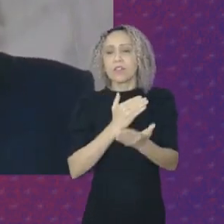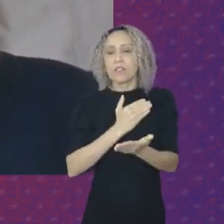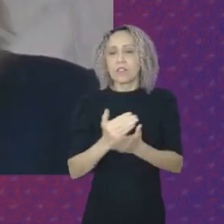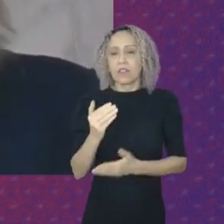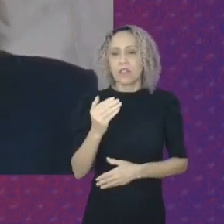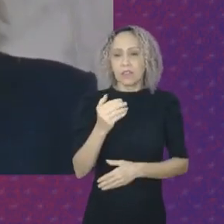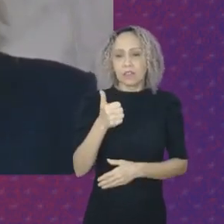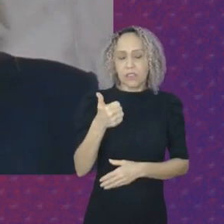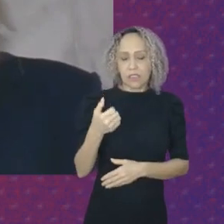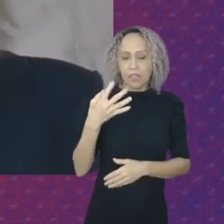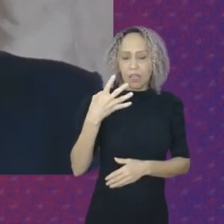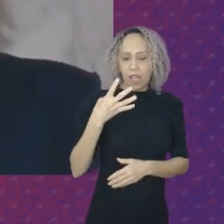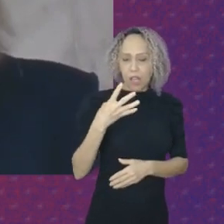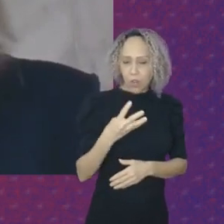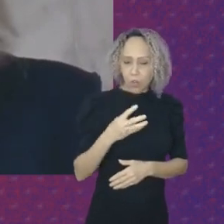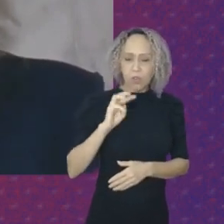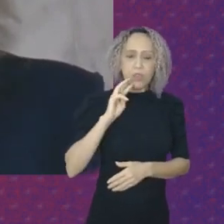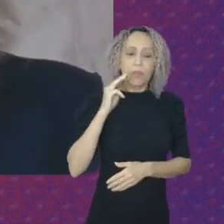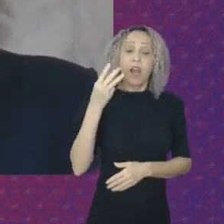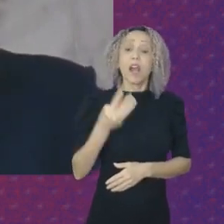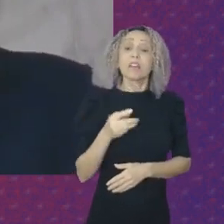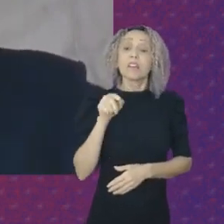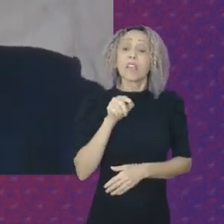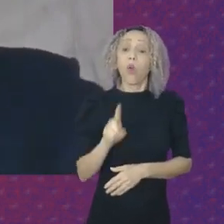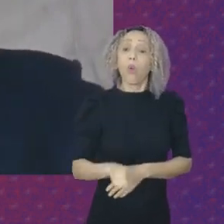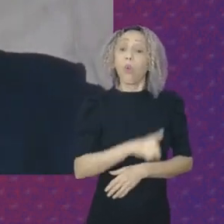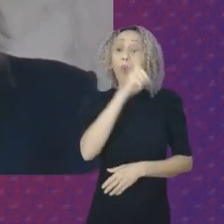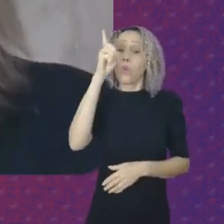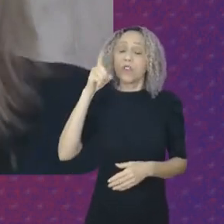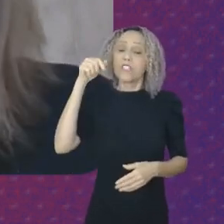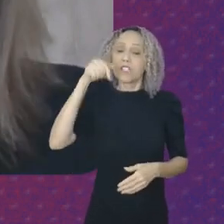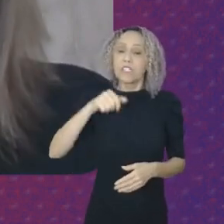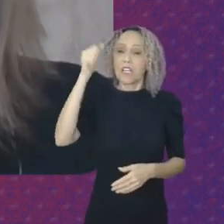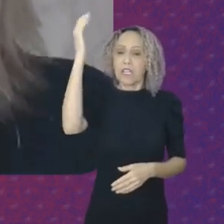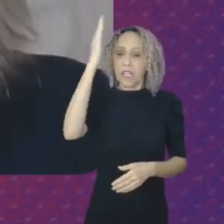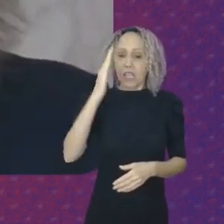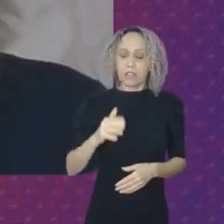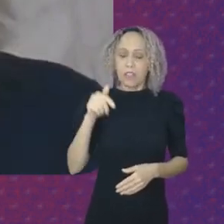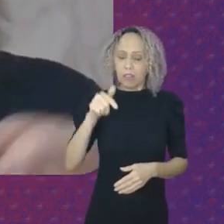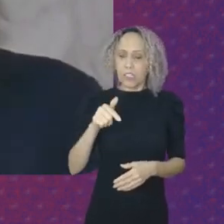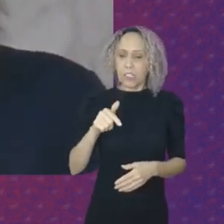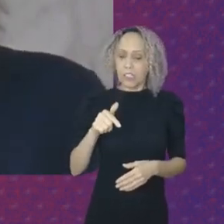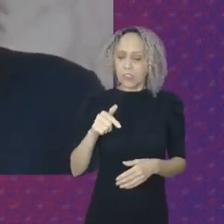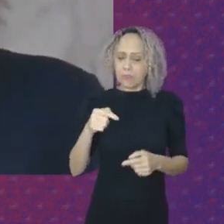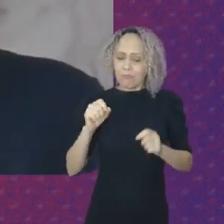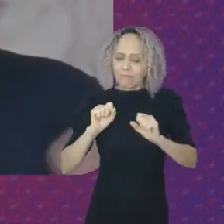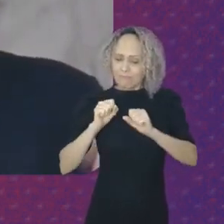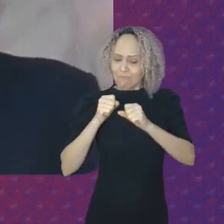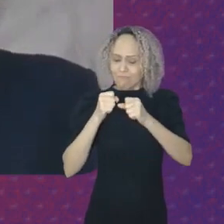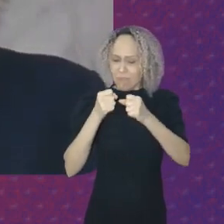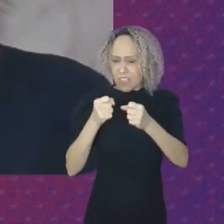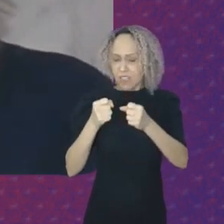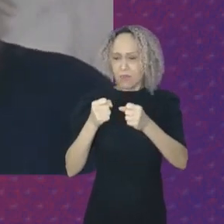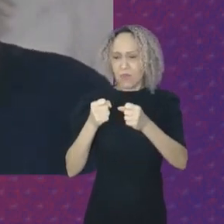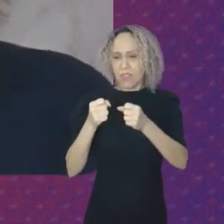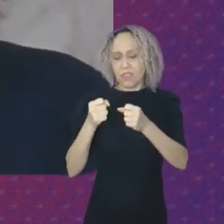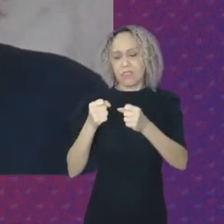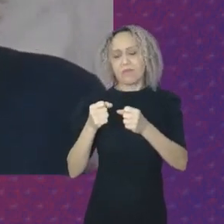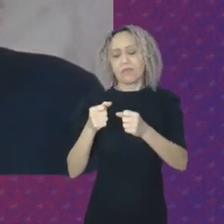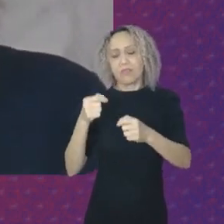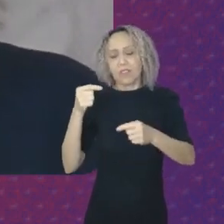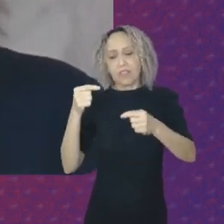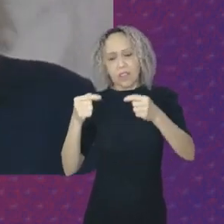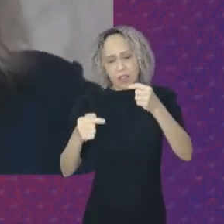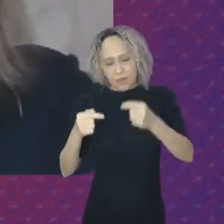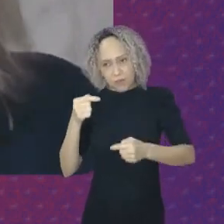Dia Nacional de Enfrentamento à Violência Política de Gênero e Raça. Então, essa data se tornou